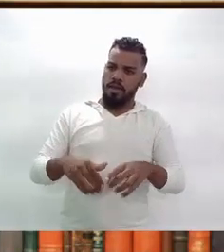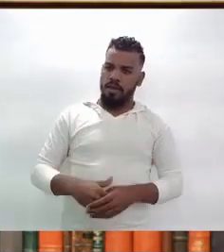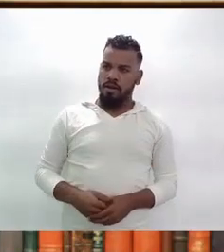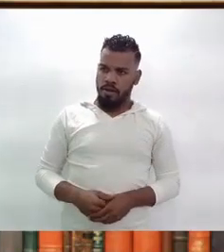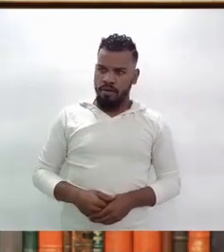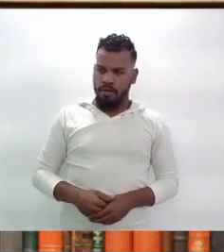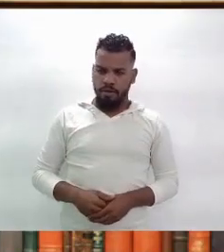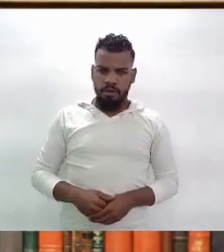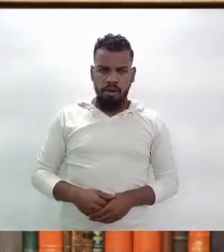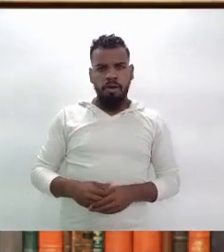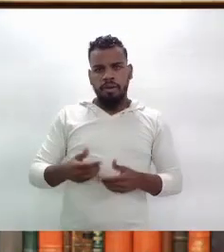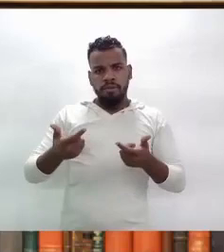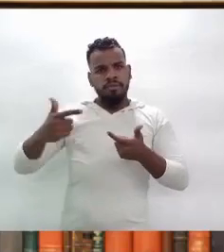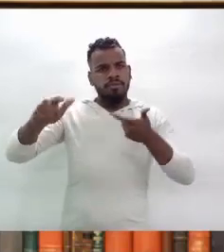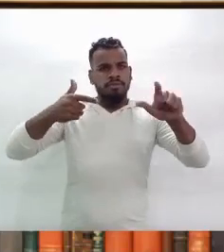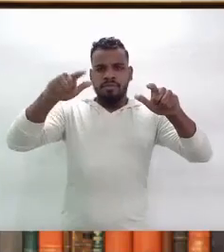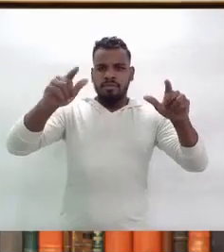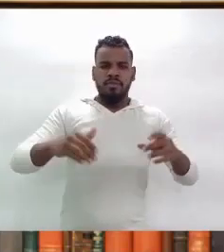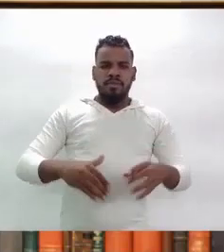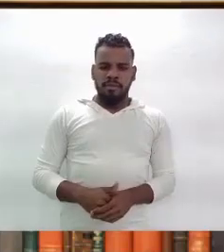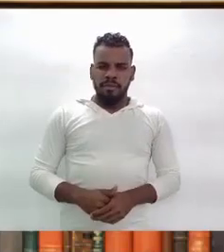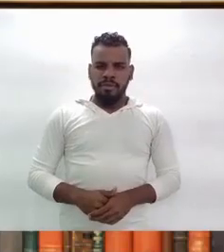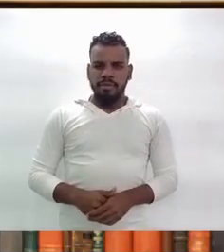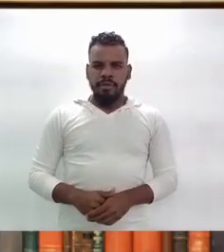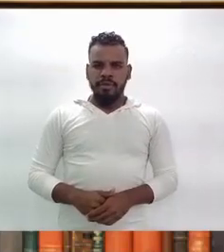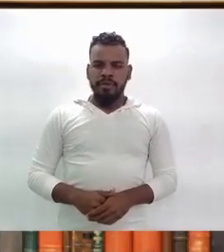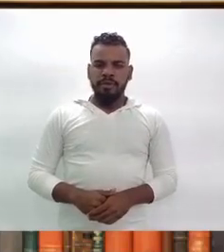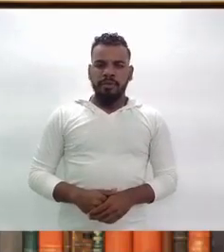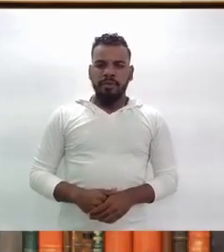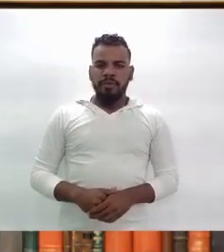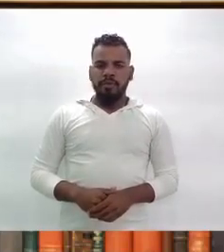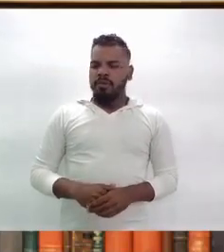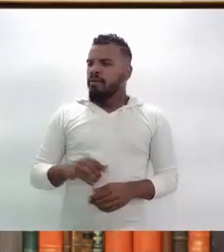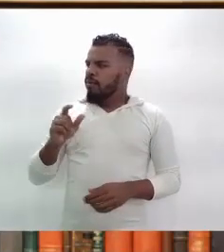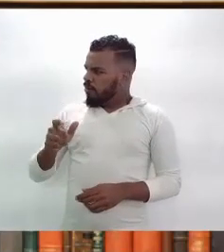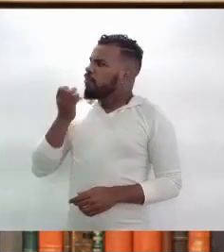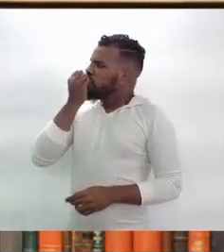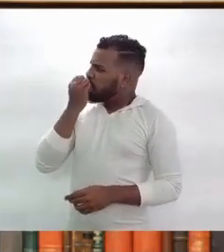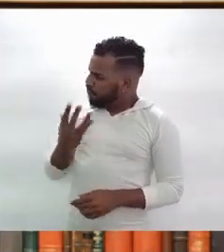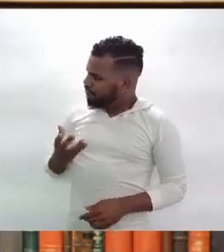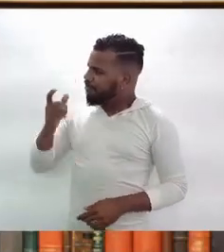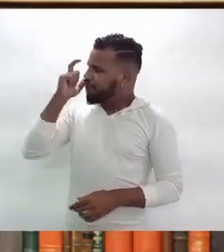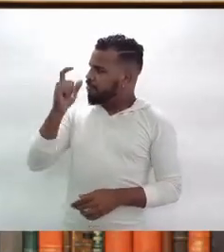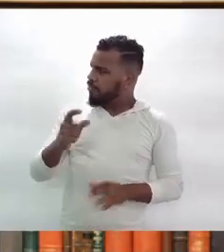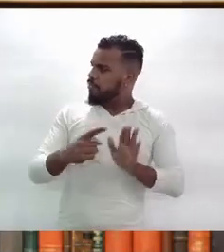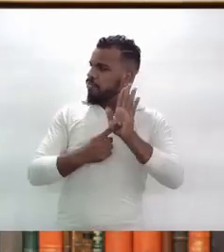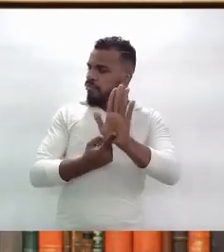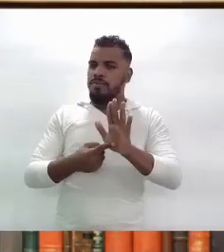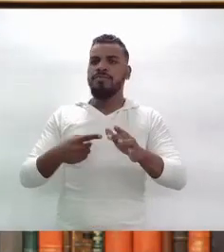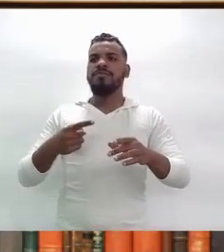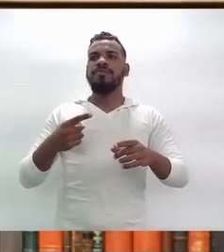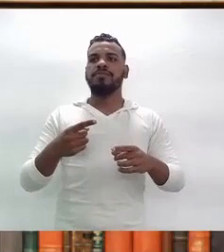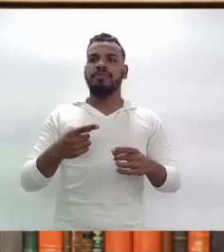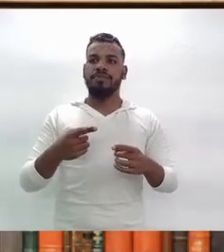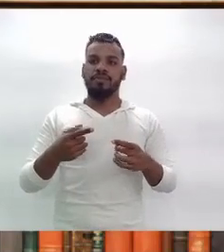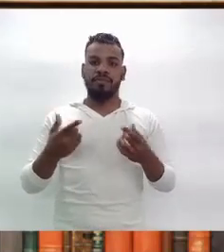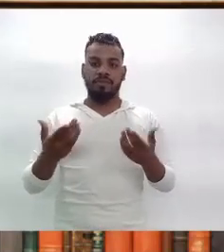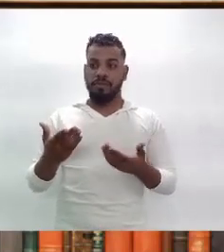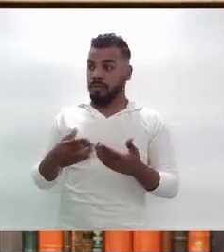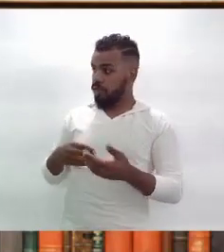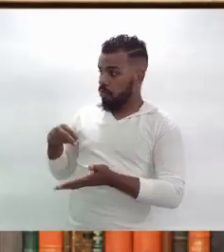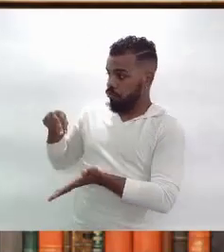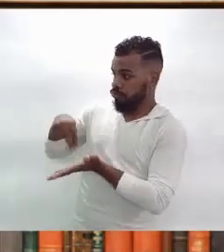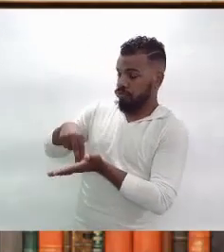como outras, né? Não, isso é interessante mostrar, justamente eu falei essa questão, ter sido